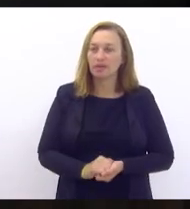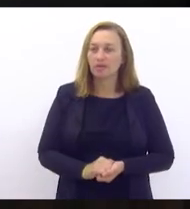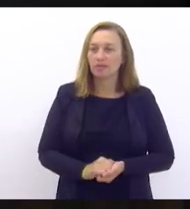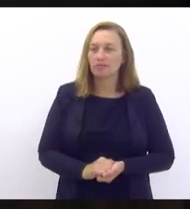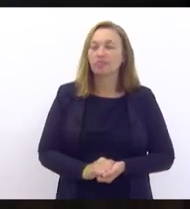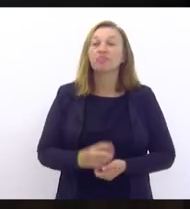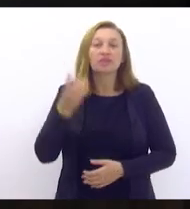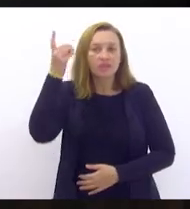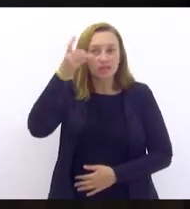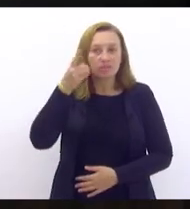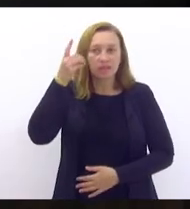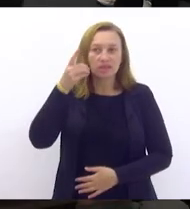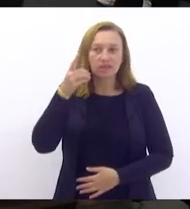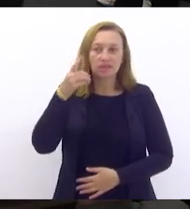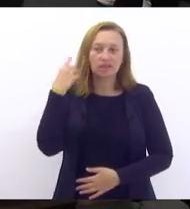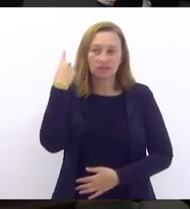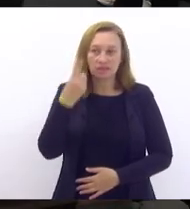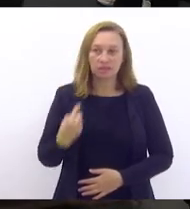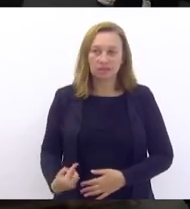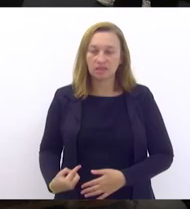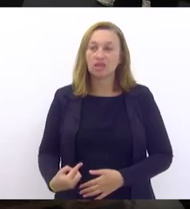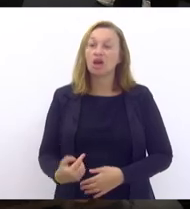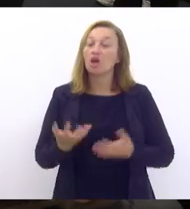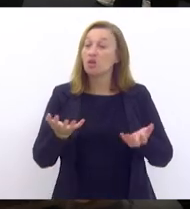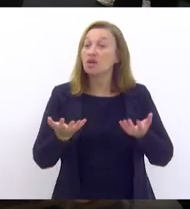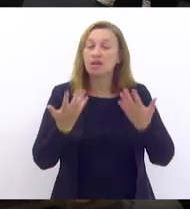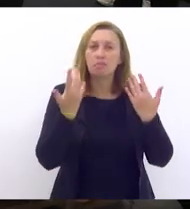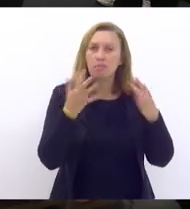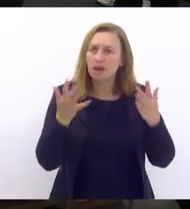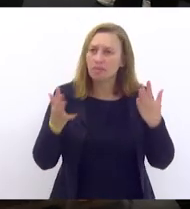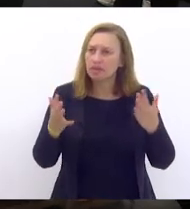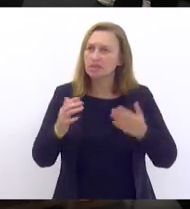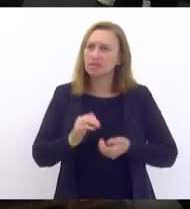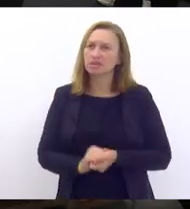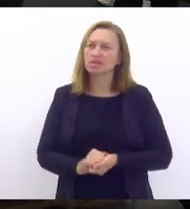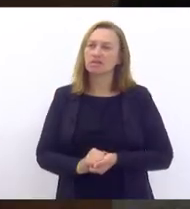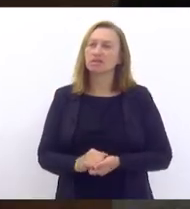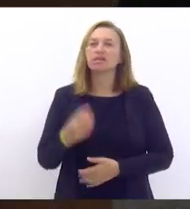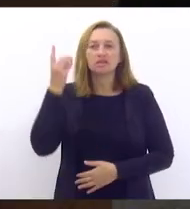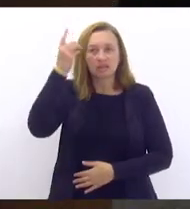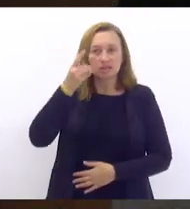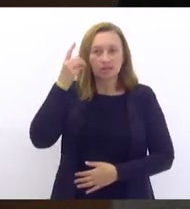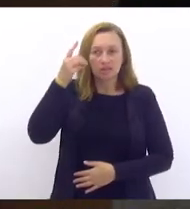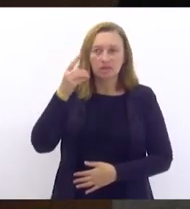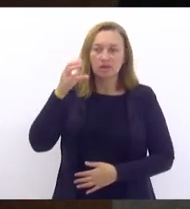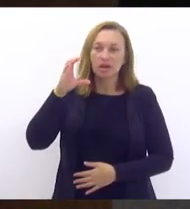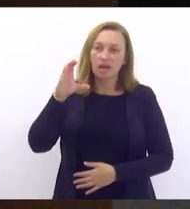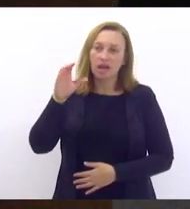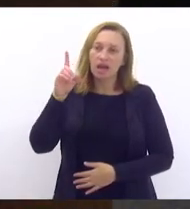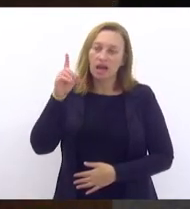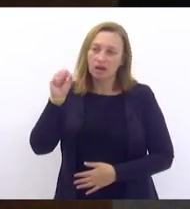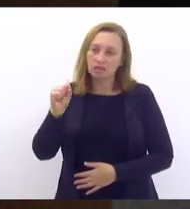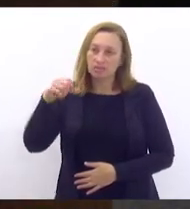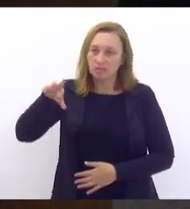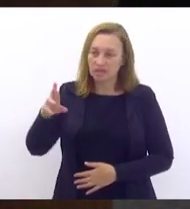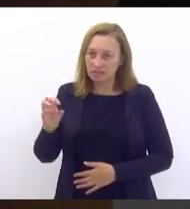presidente. Deputada Dani Balbi, por favor. Queria parabenizar a proposição do nobilíssimo deputado Carlos Macedo.